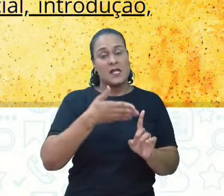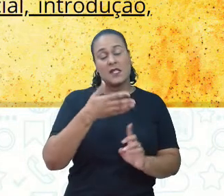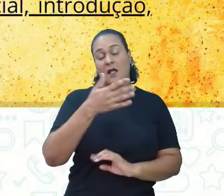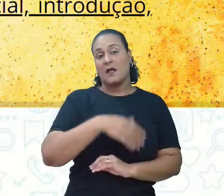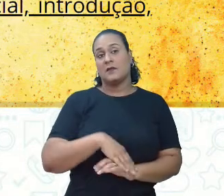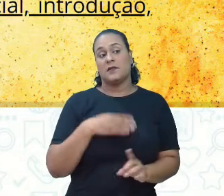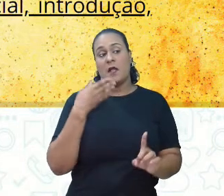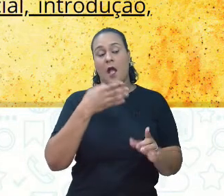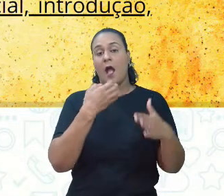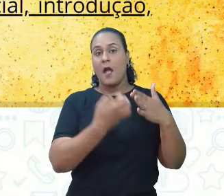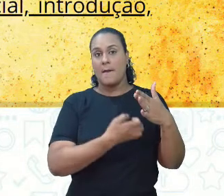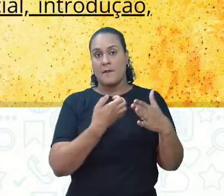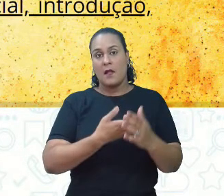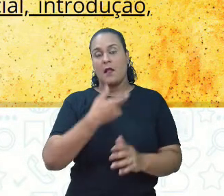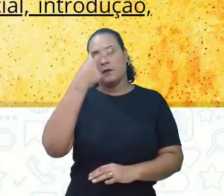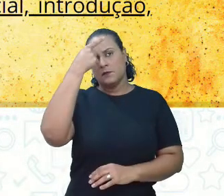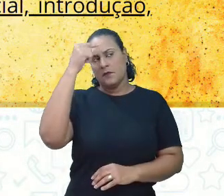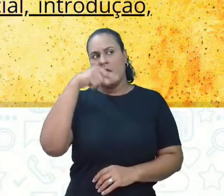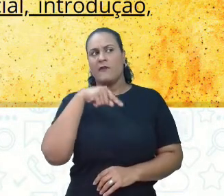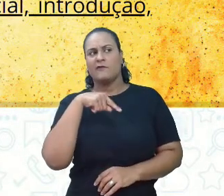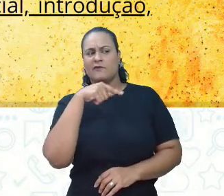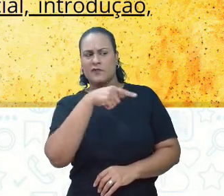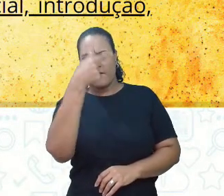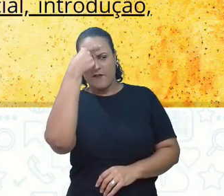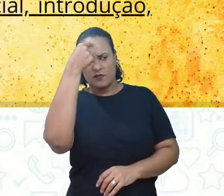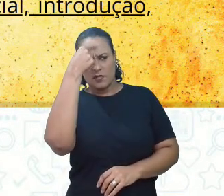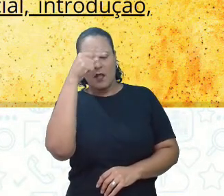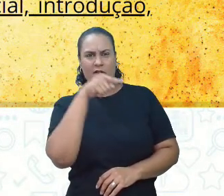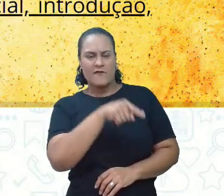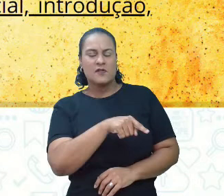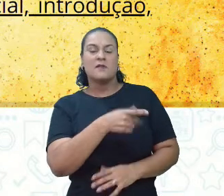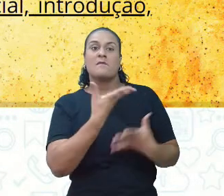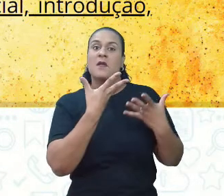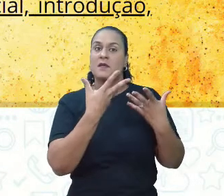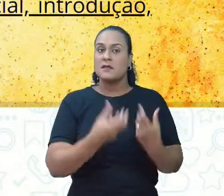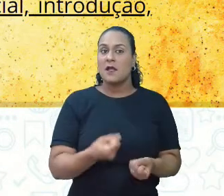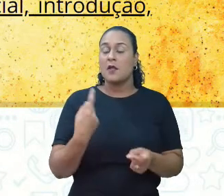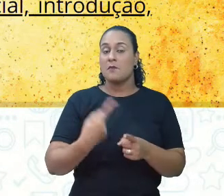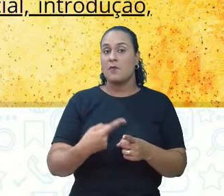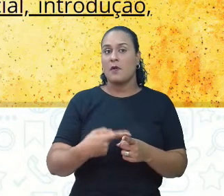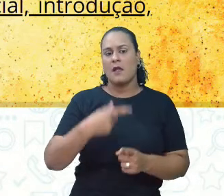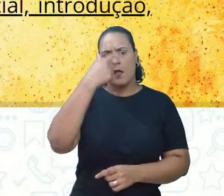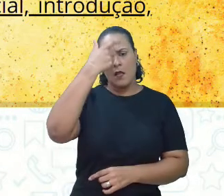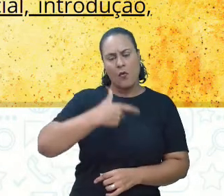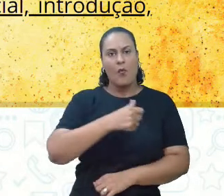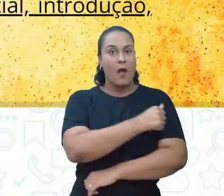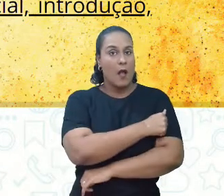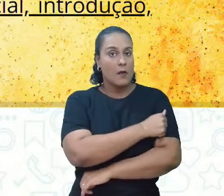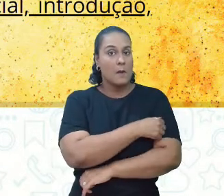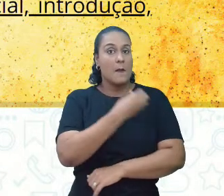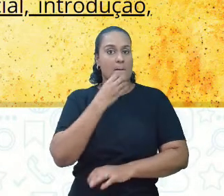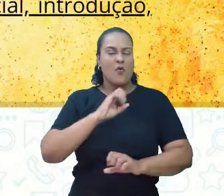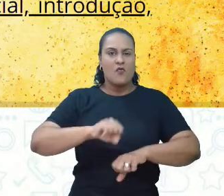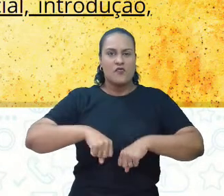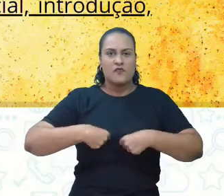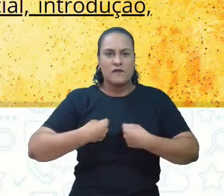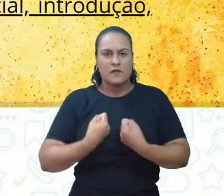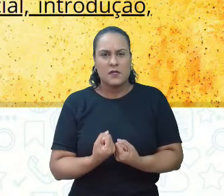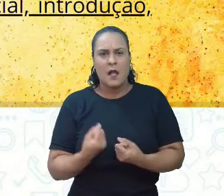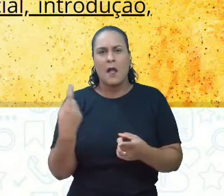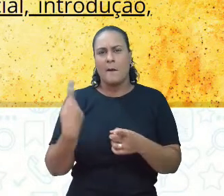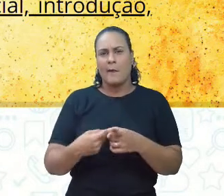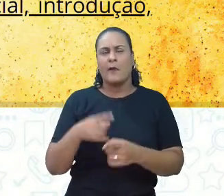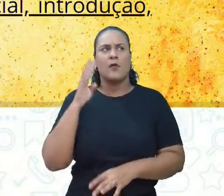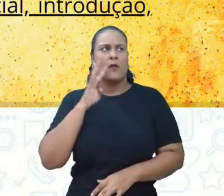vocês me aceitem porque sou uma boa aluna, porque me interesso por pesquisa, porque cumprirei todos os fatos, porque sou